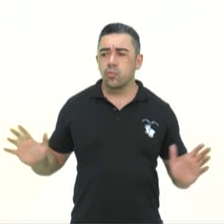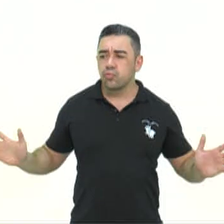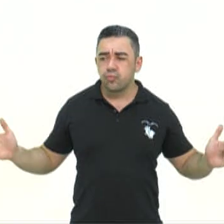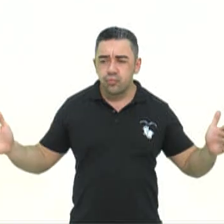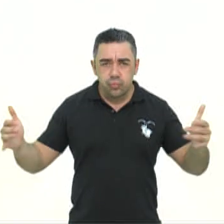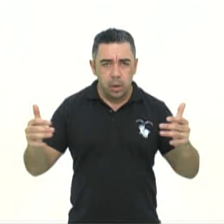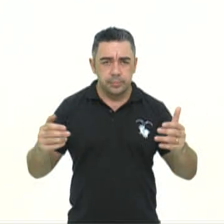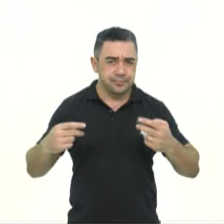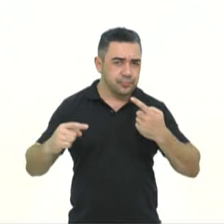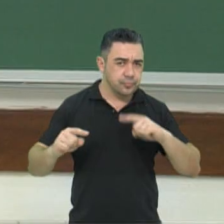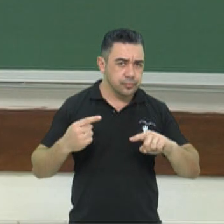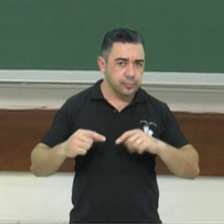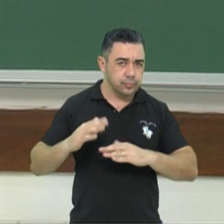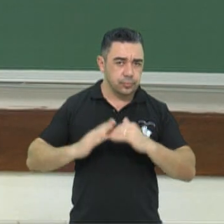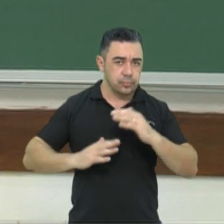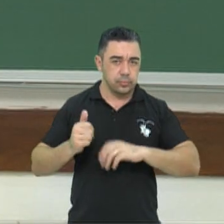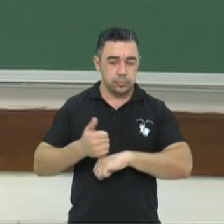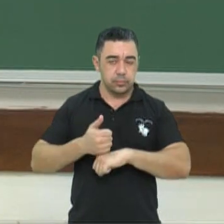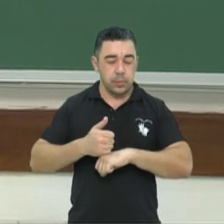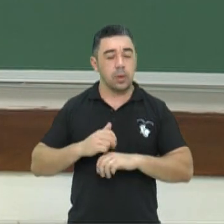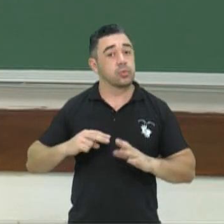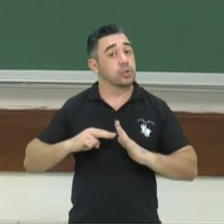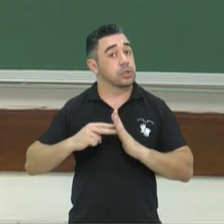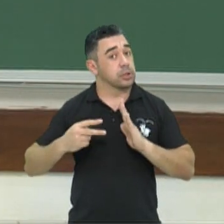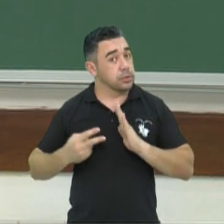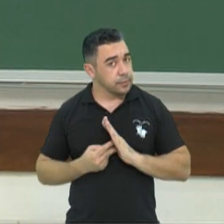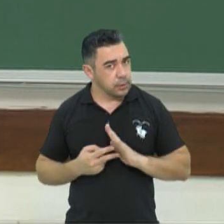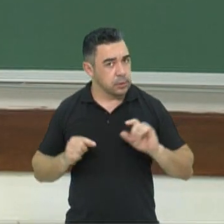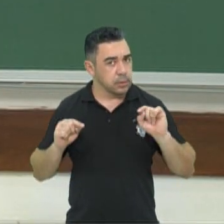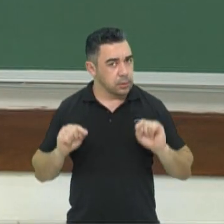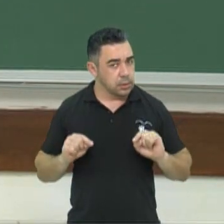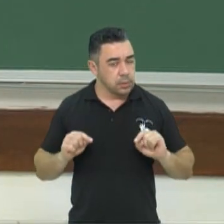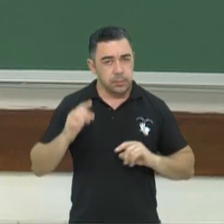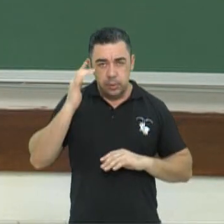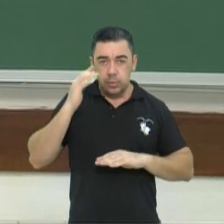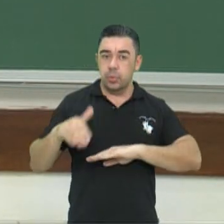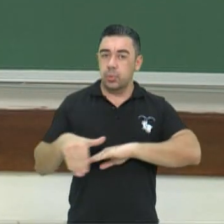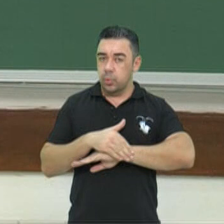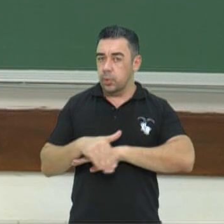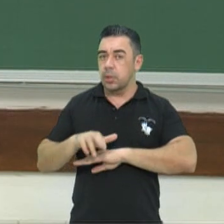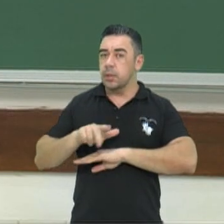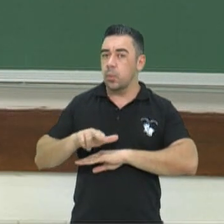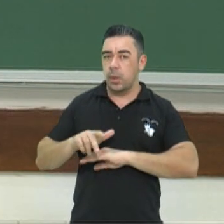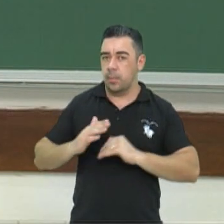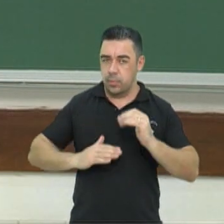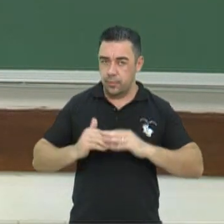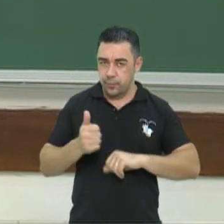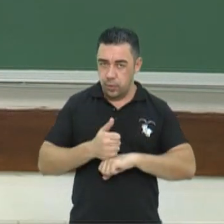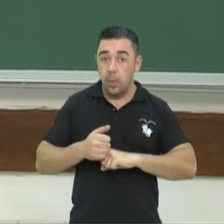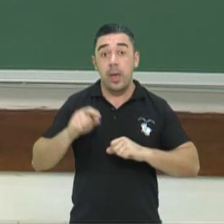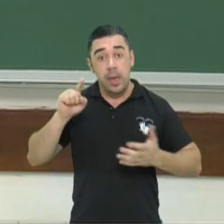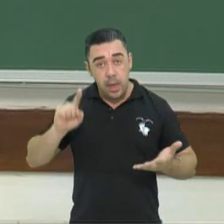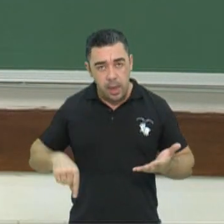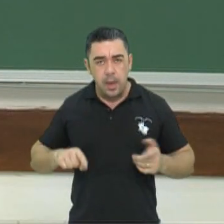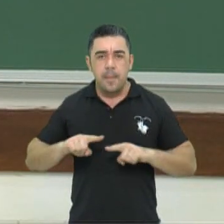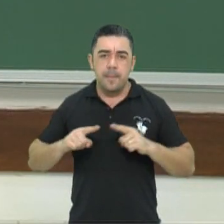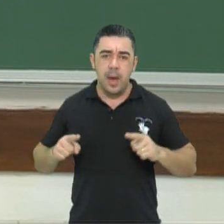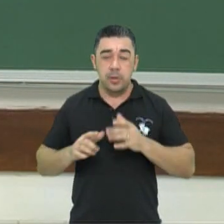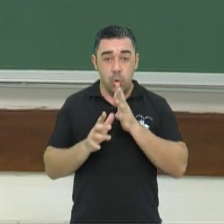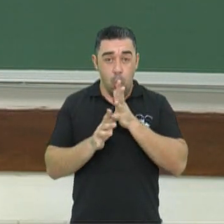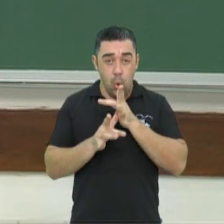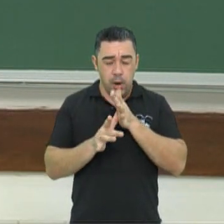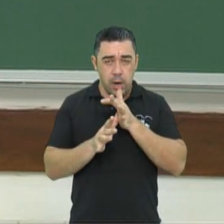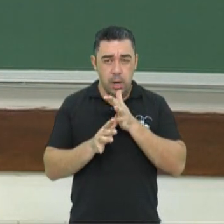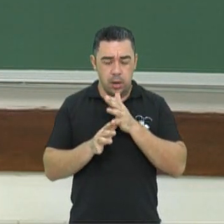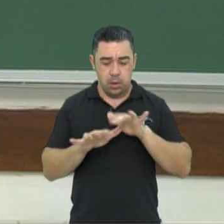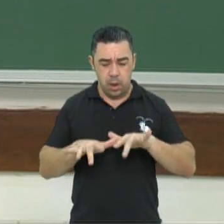profissionais. Não quer dizer que os músicos de rua não sejam profissionais, mas as orquestras profissionais